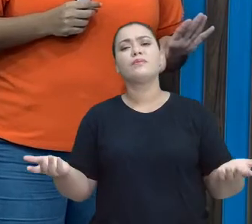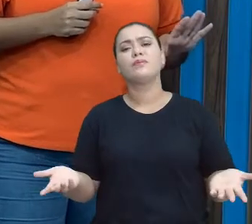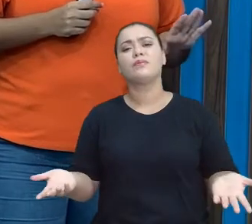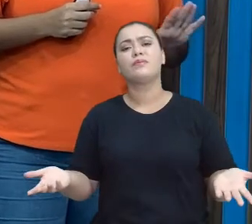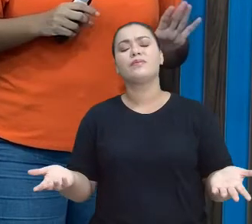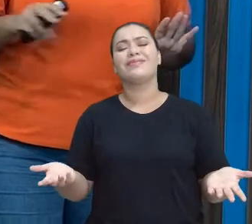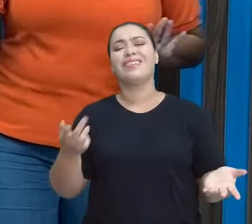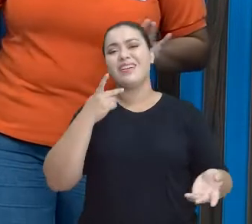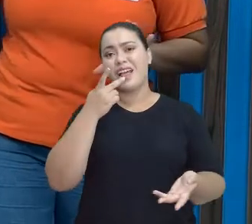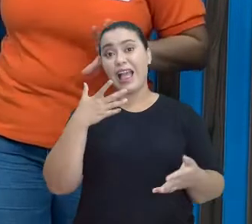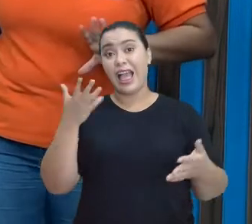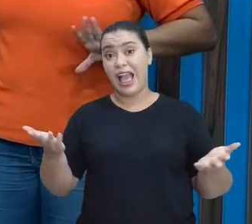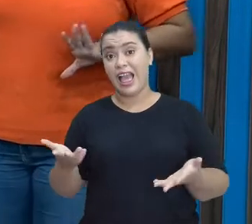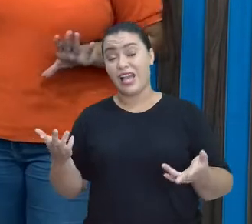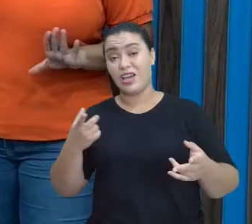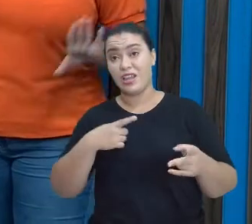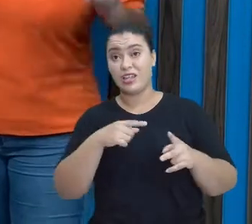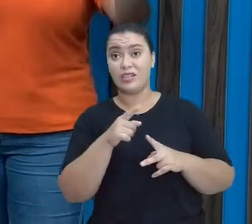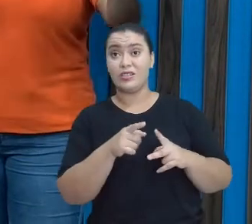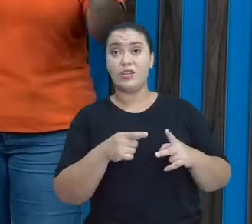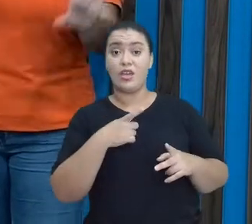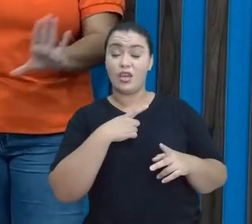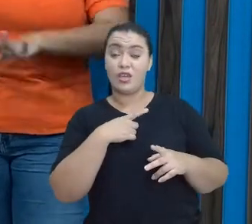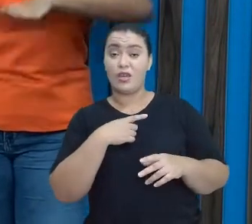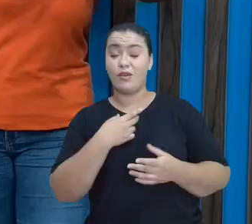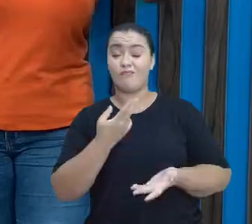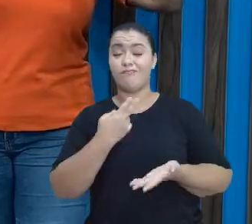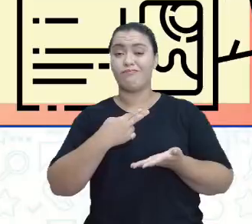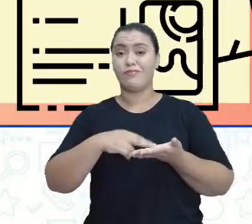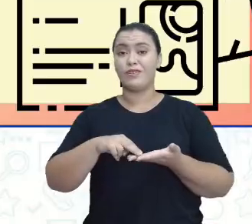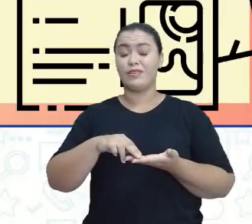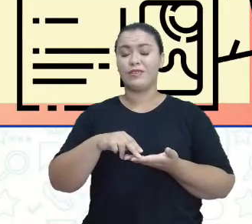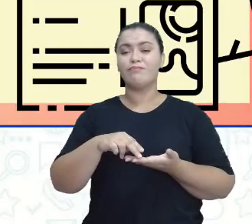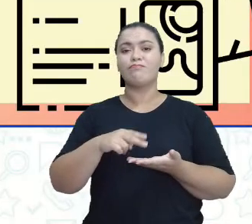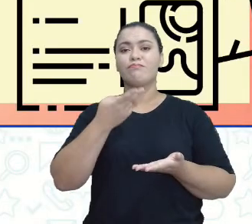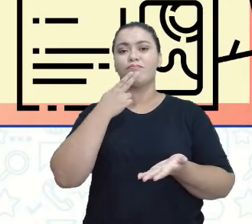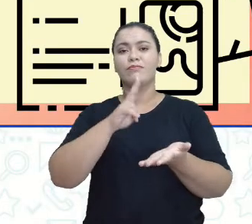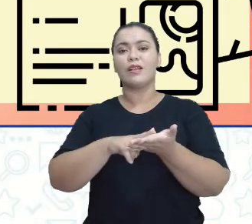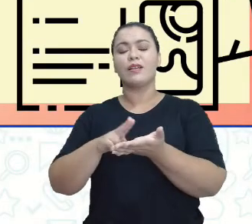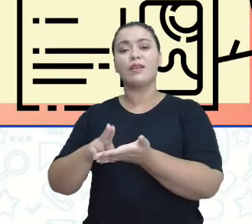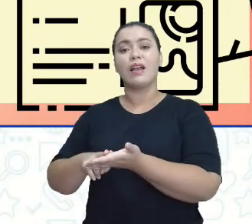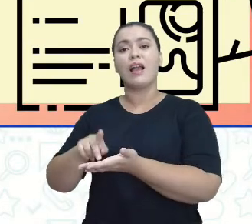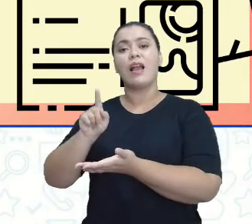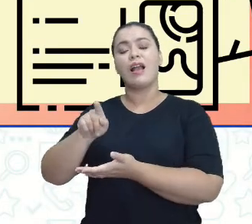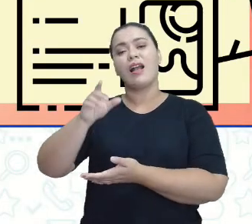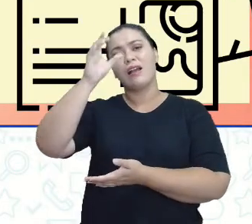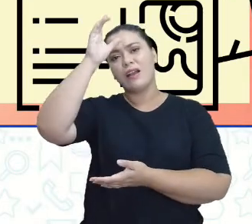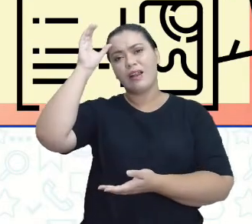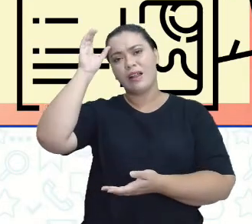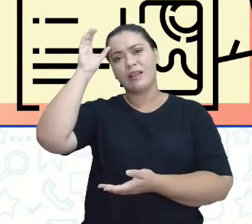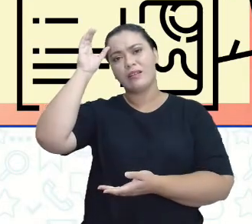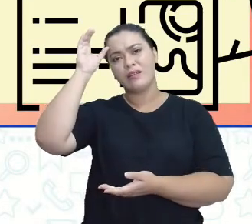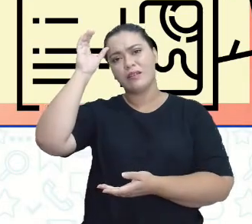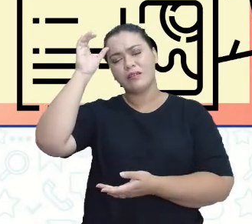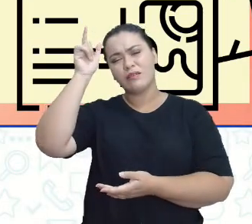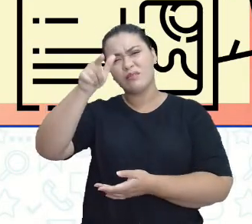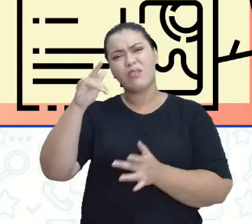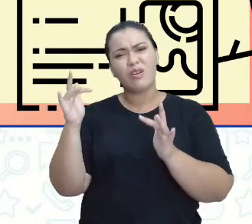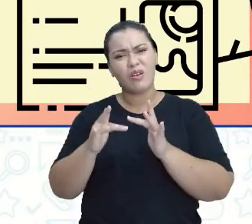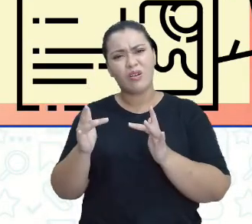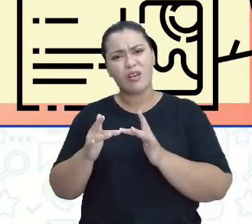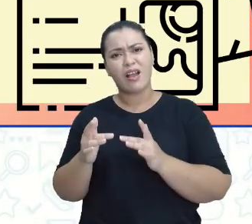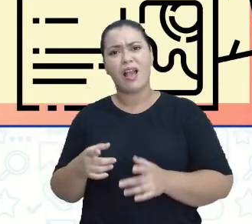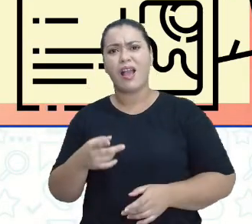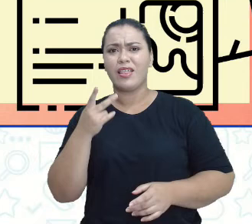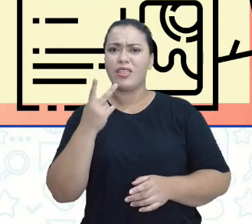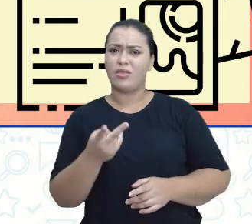aqui, nesses dois aqui, ó. Eu enviei os postais aos clientes. Concorda que a gente tem